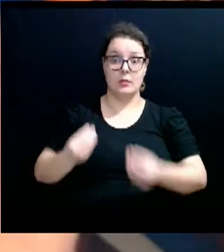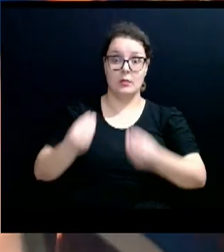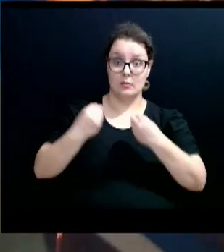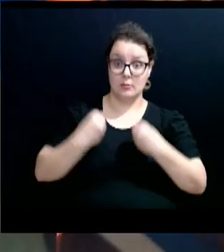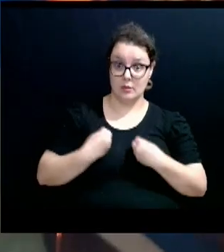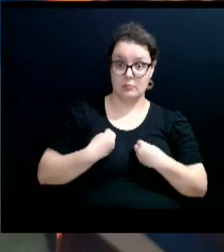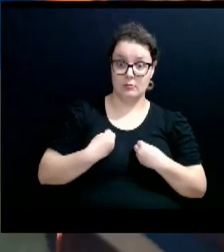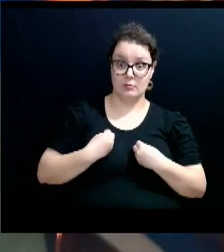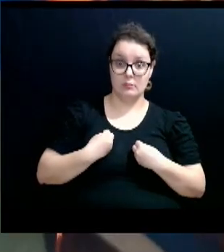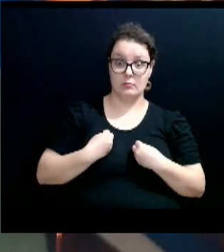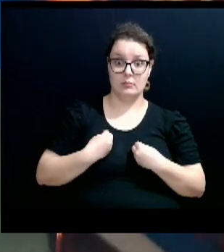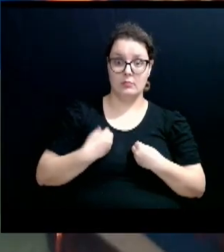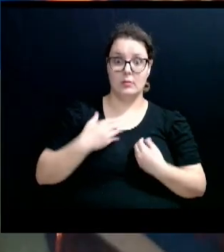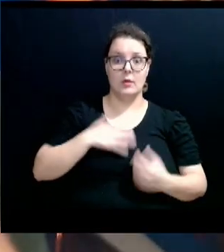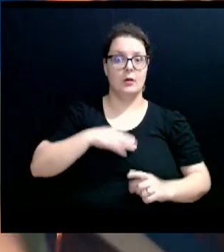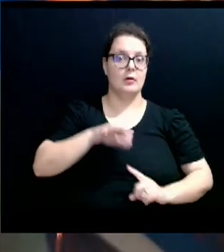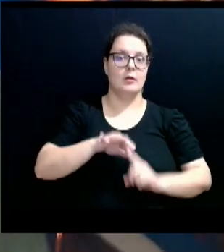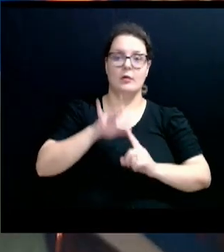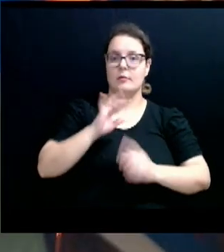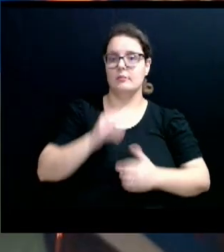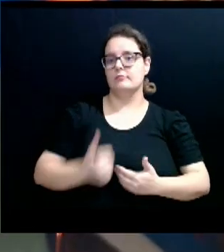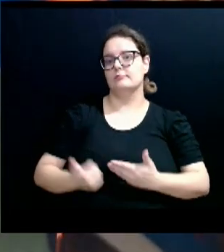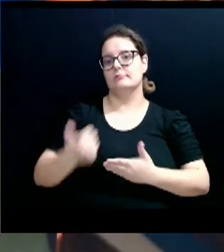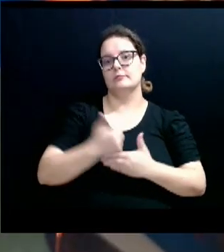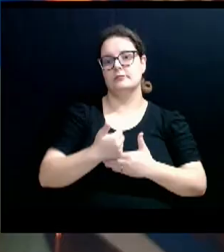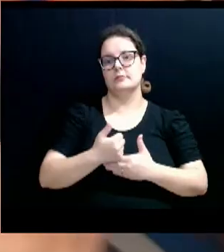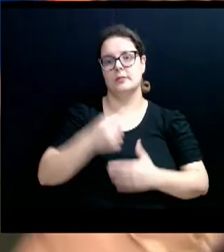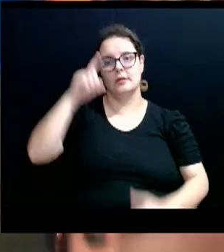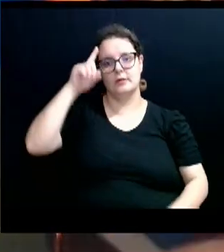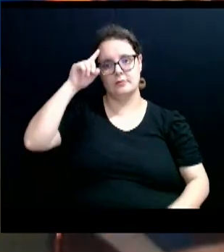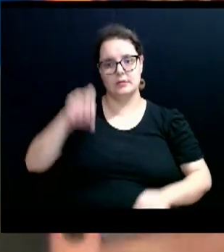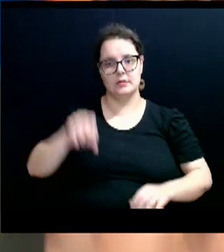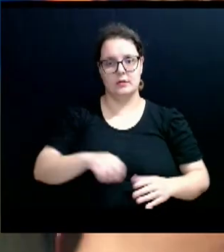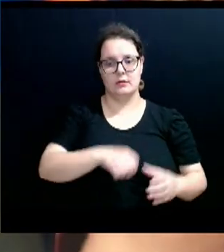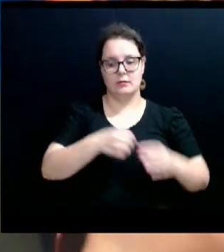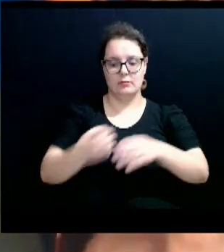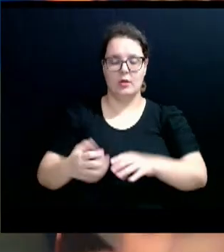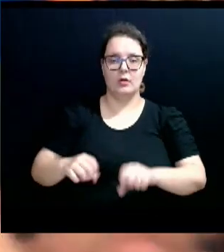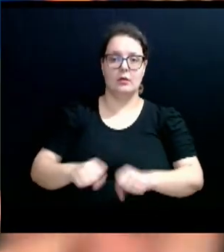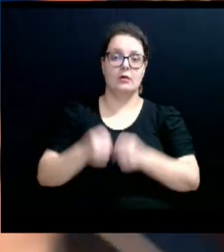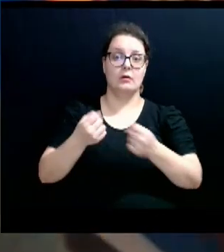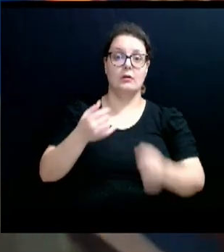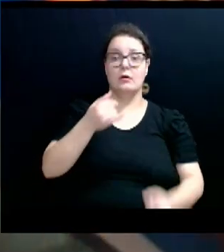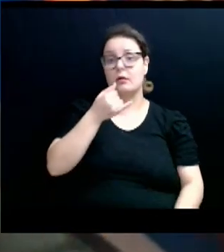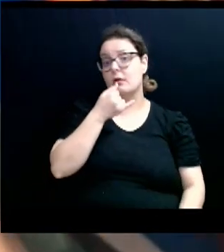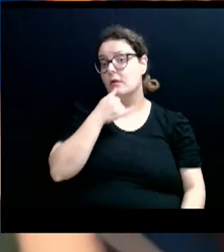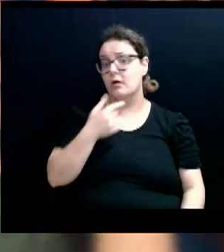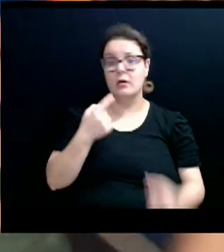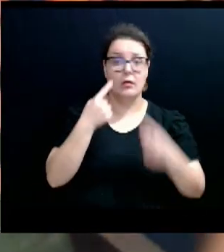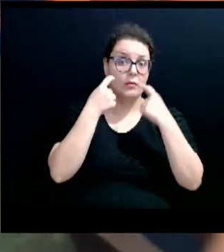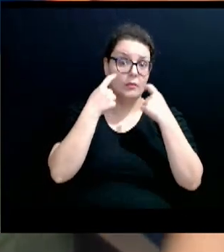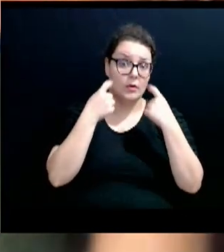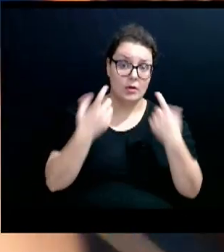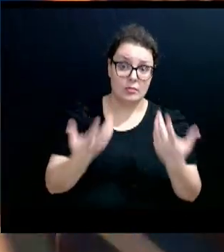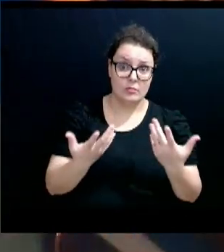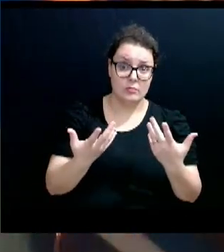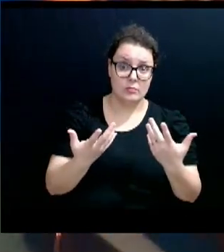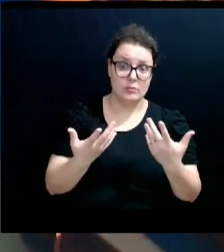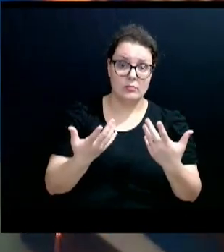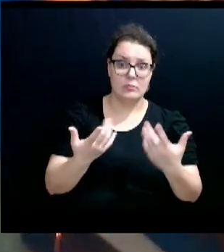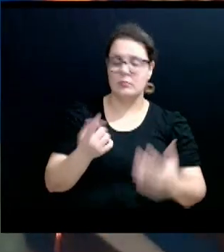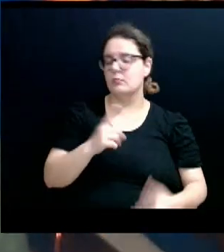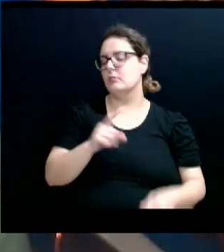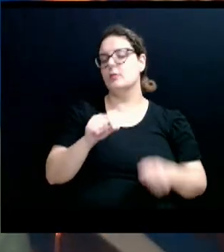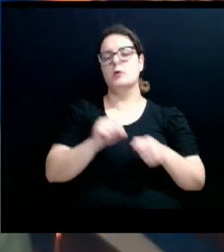minha preferida, e um dia eu deixei ela cair e quebrou. Eu fiquei muito triste, chorei, mas isso não faz com que eu tenha